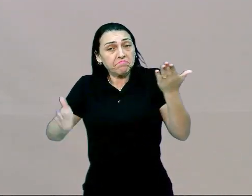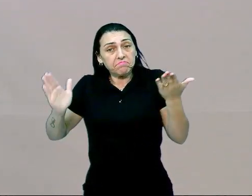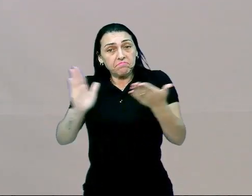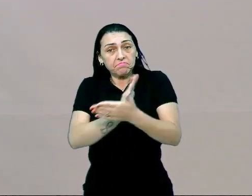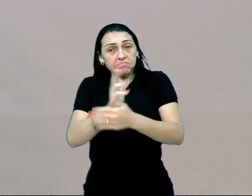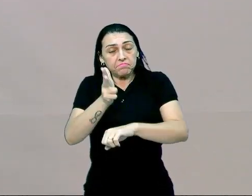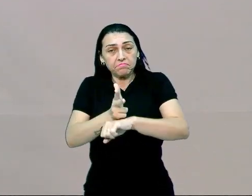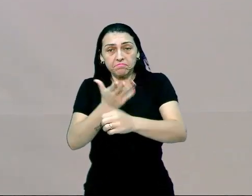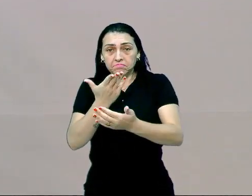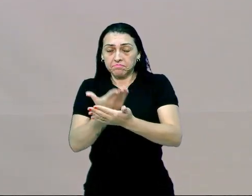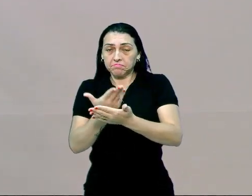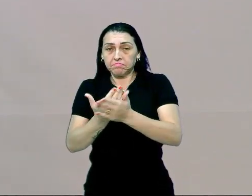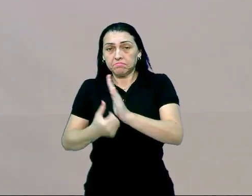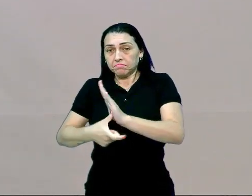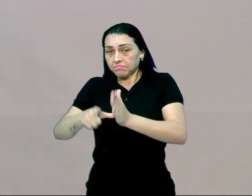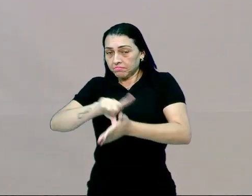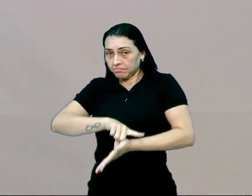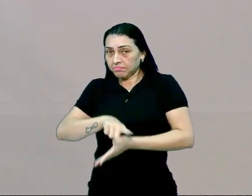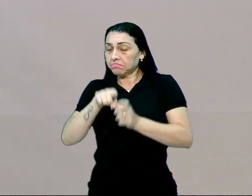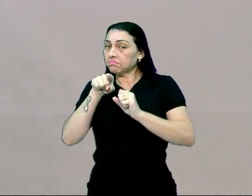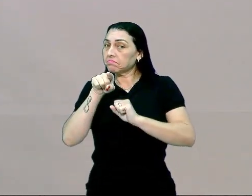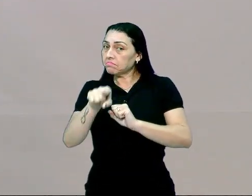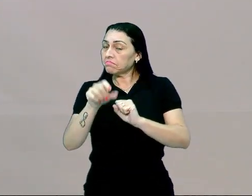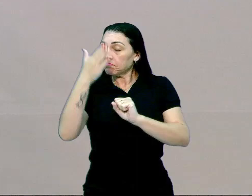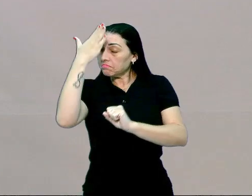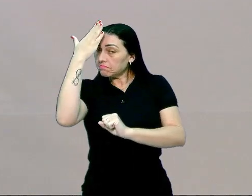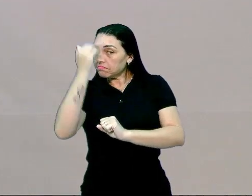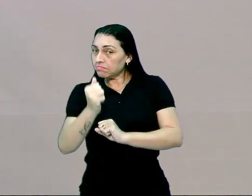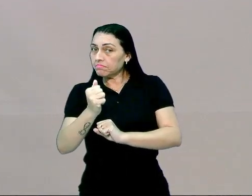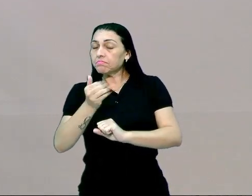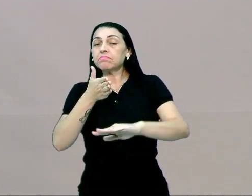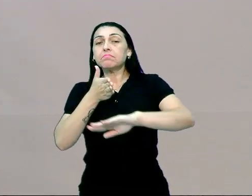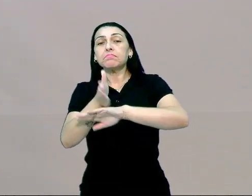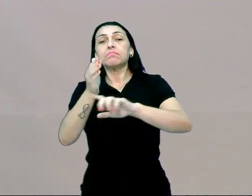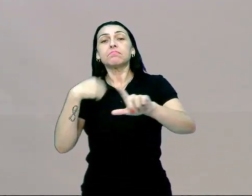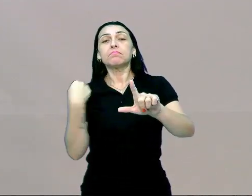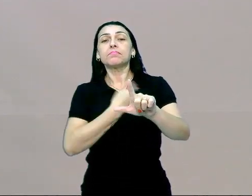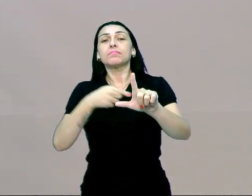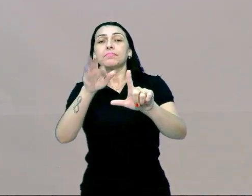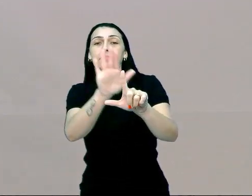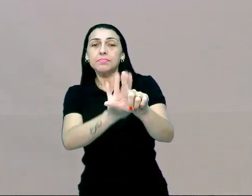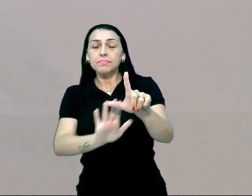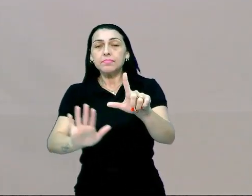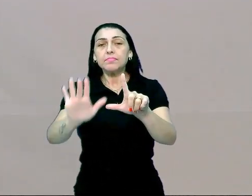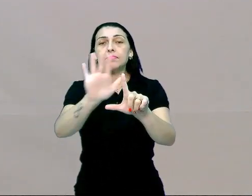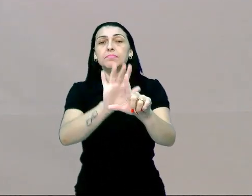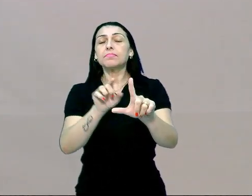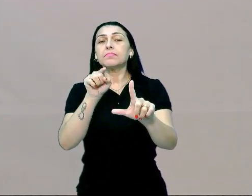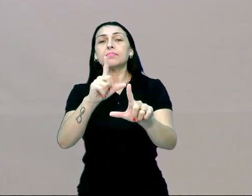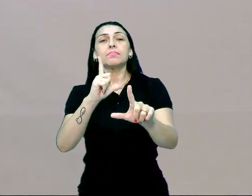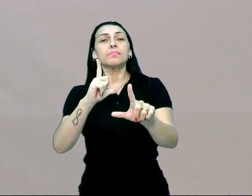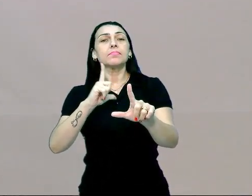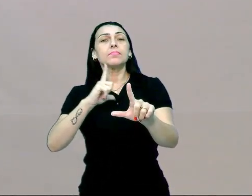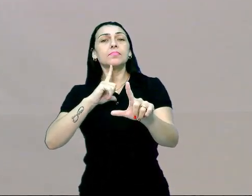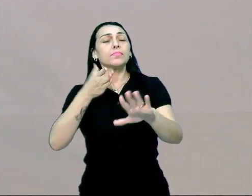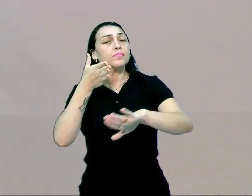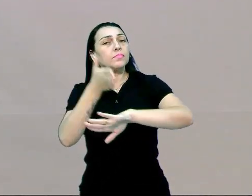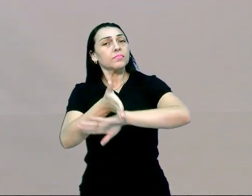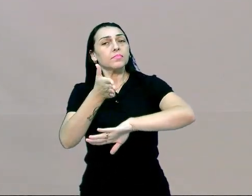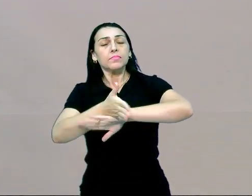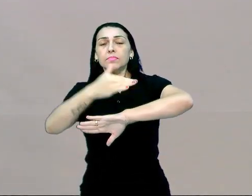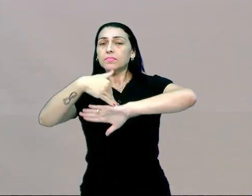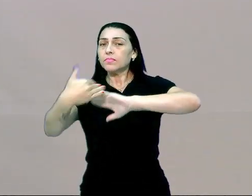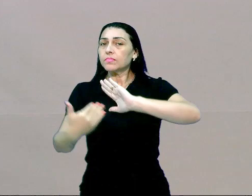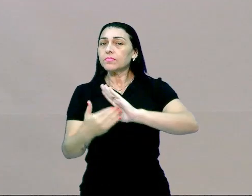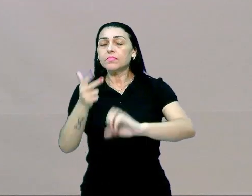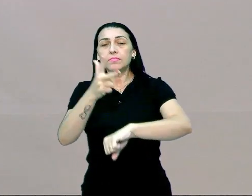alguma videoaula anterior, você sabe que acessando as nossas plataformas, você tem acesso a